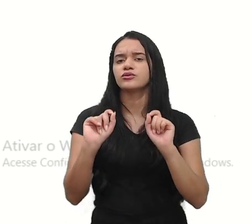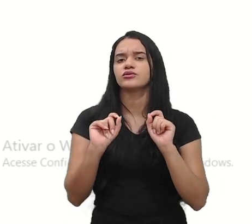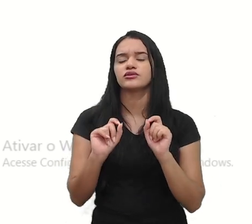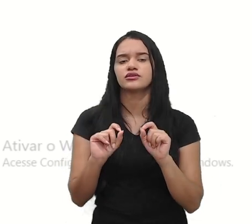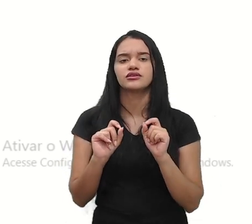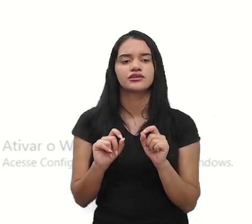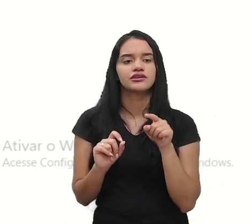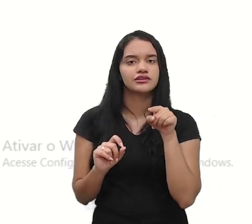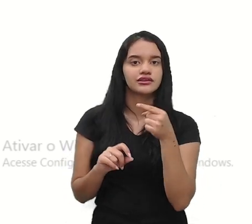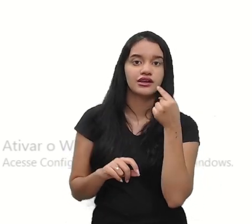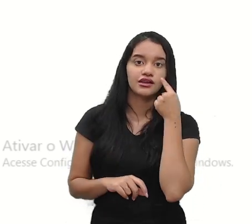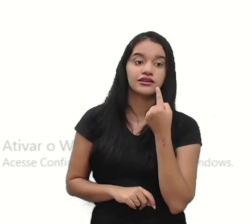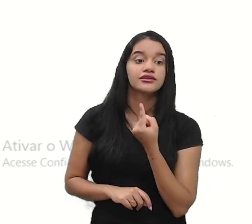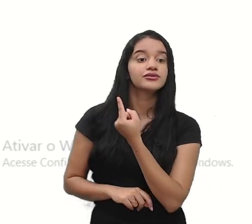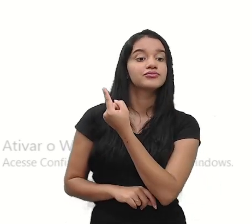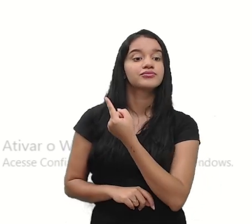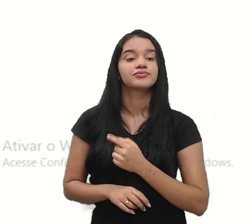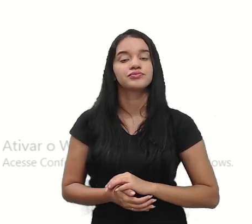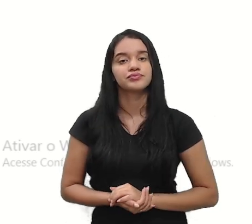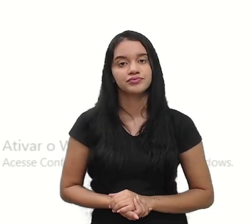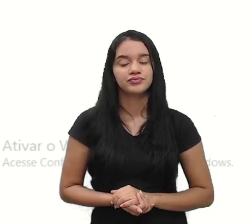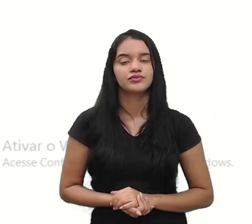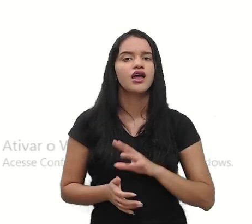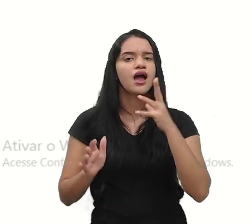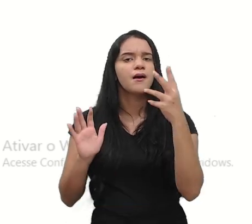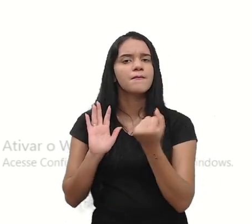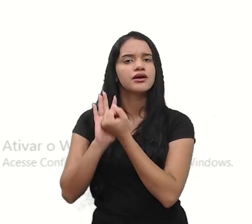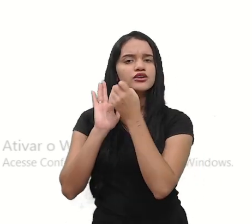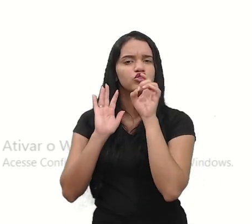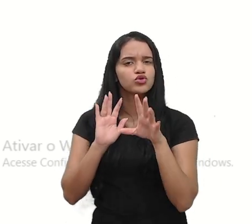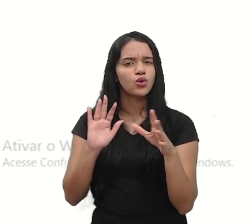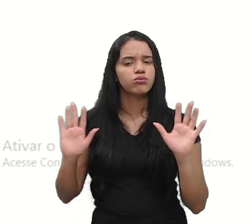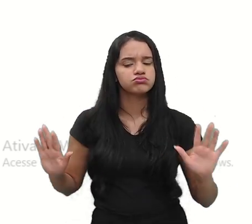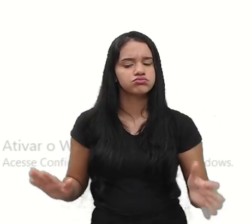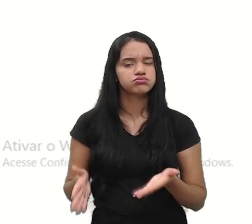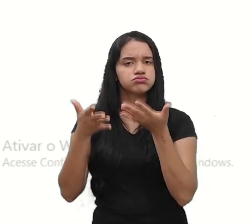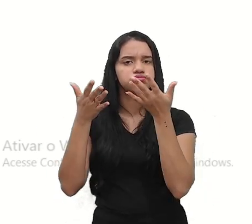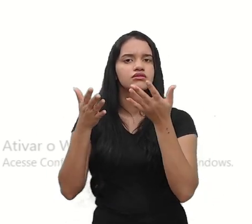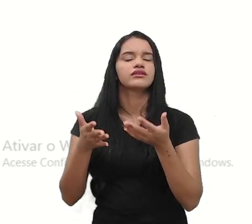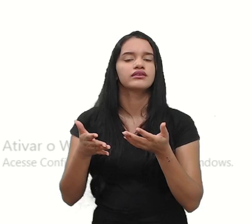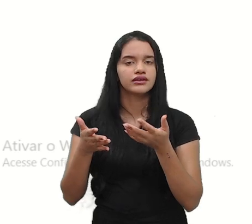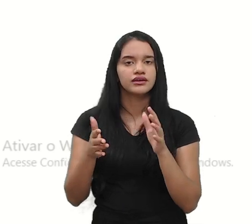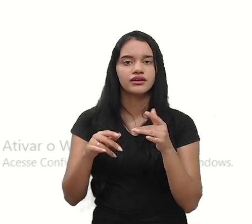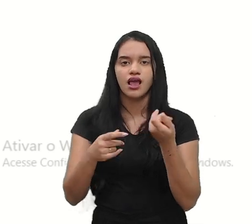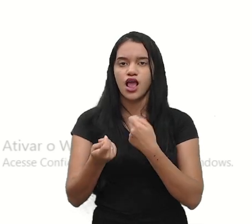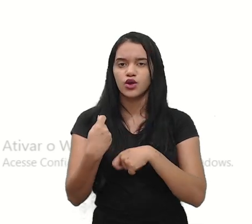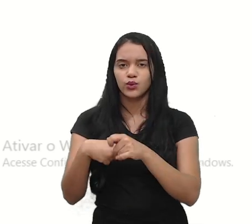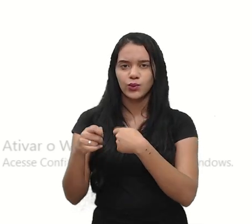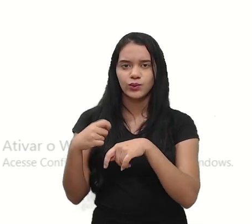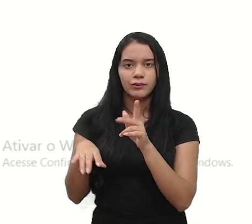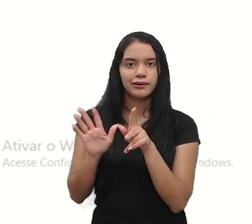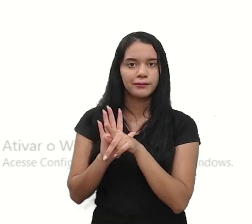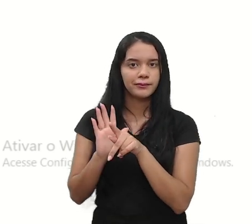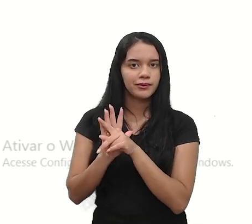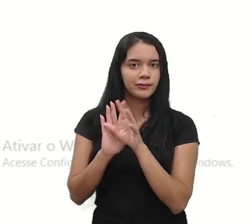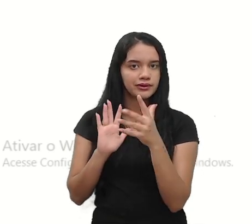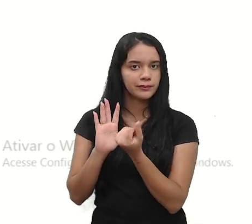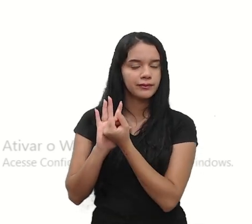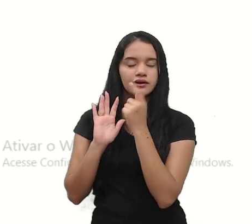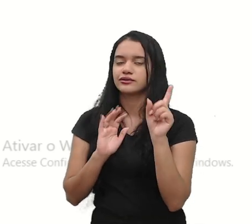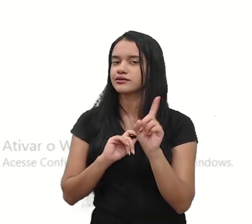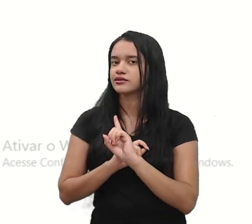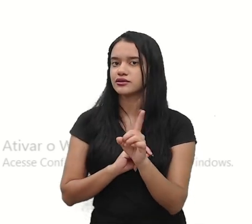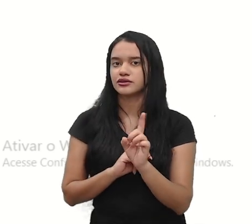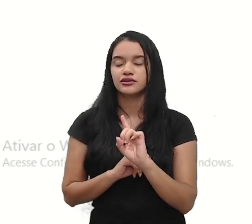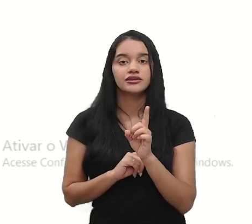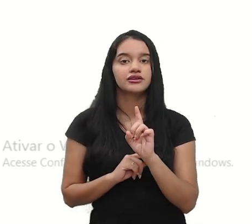citação de Martins, que o branding ele não vai só fortalecer de maneira econômica aquela marca, né? Ele